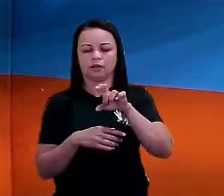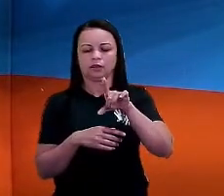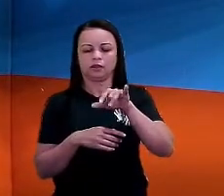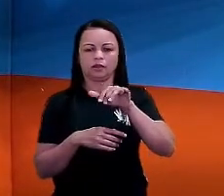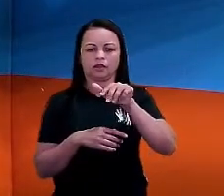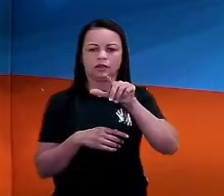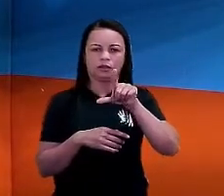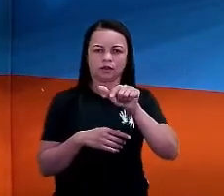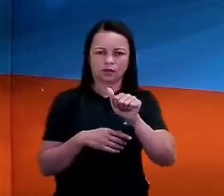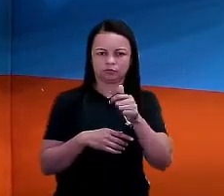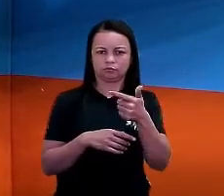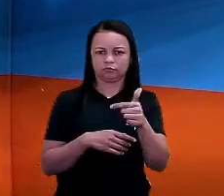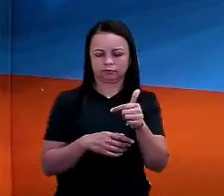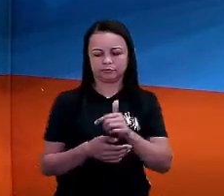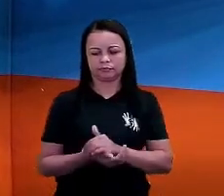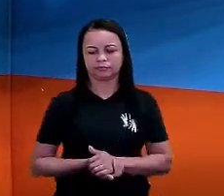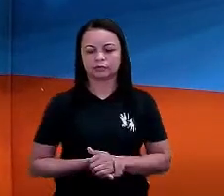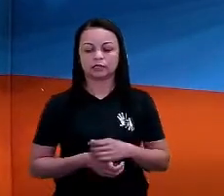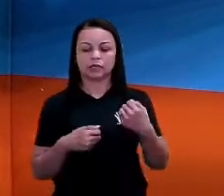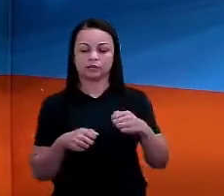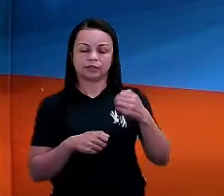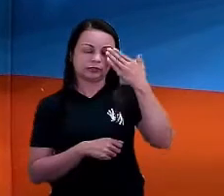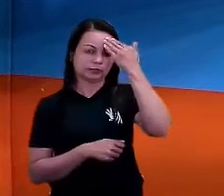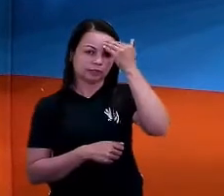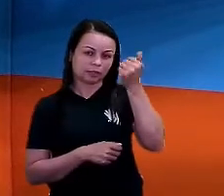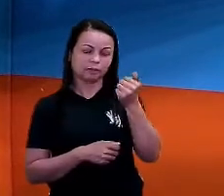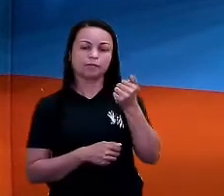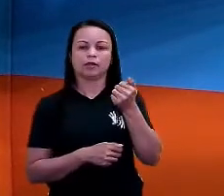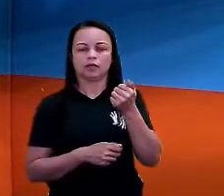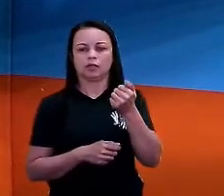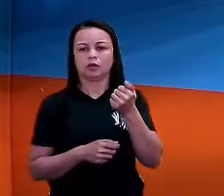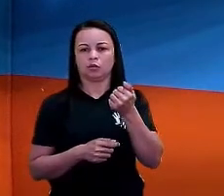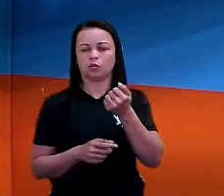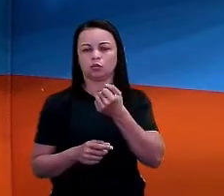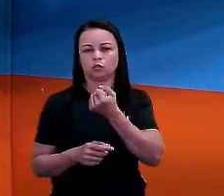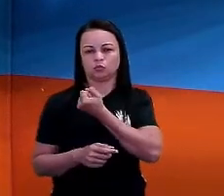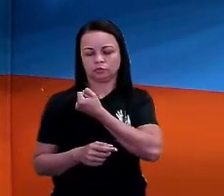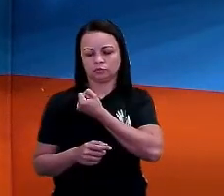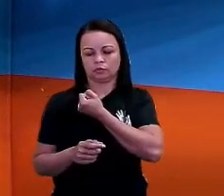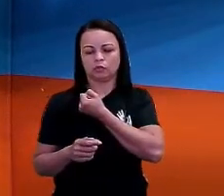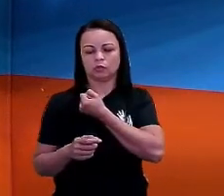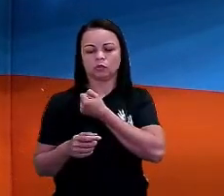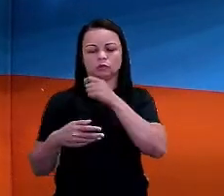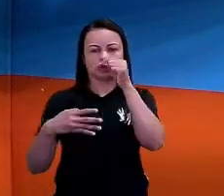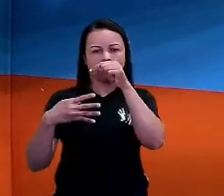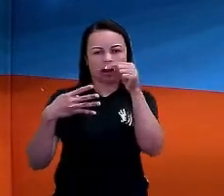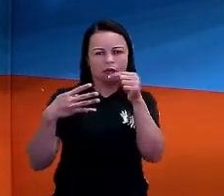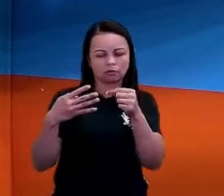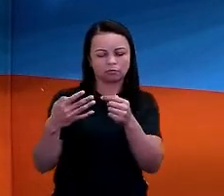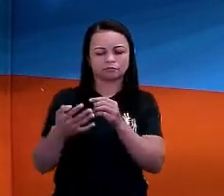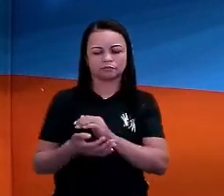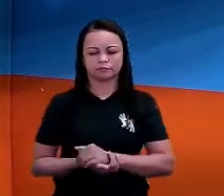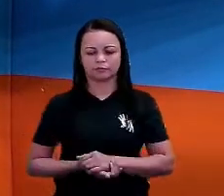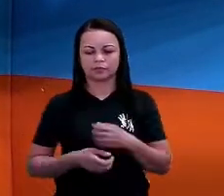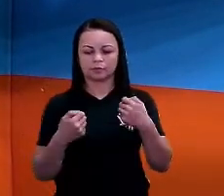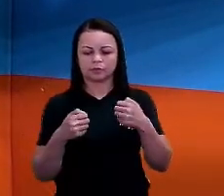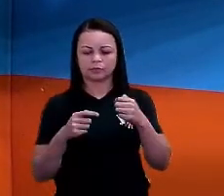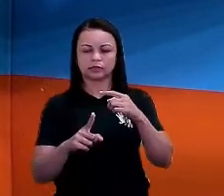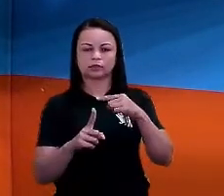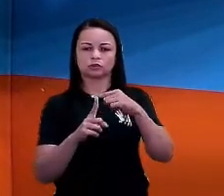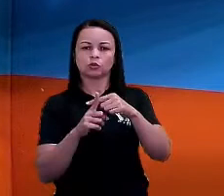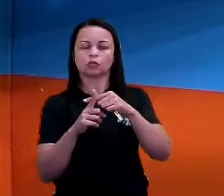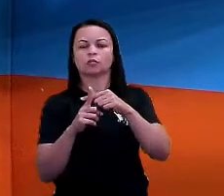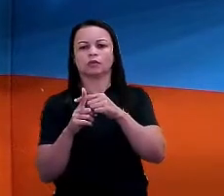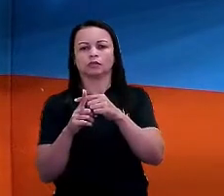preciso o quê? Saber o número de lados. Para calcular o valor de cada ângulo, é preciso dividir a soma dos